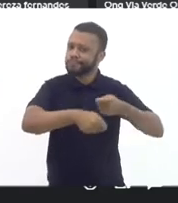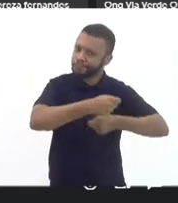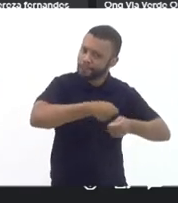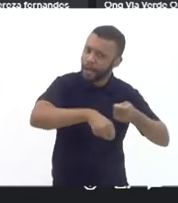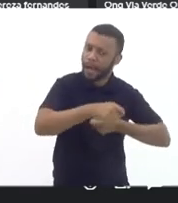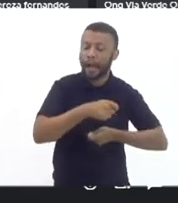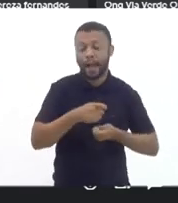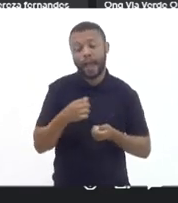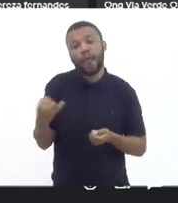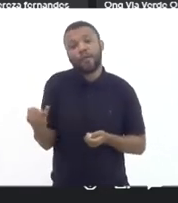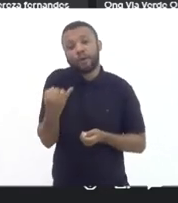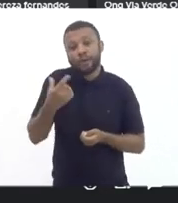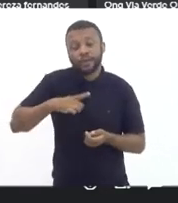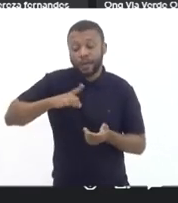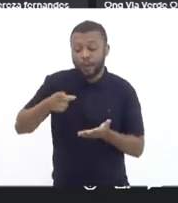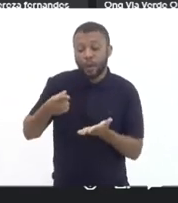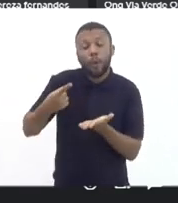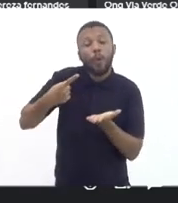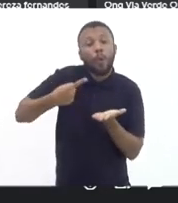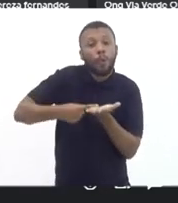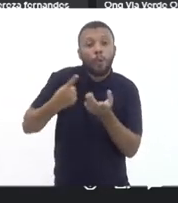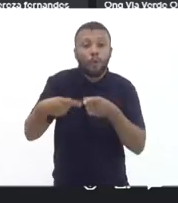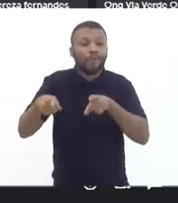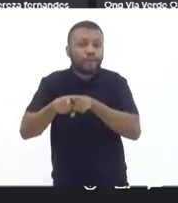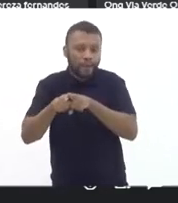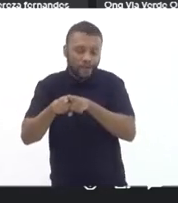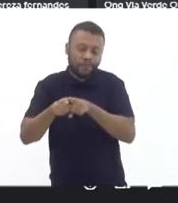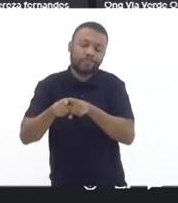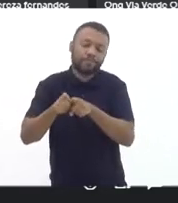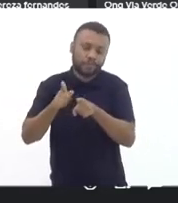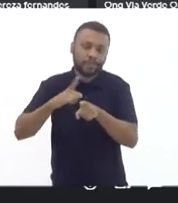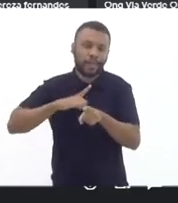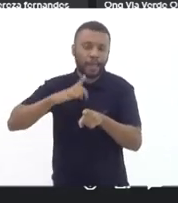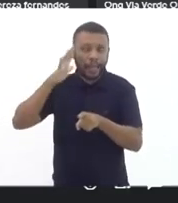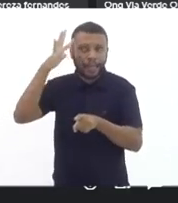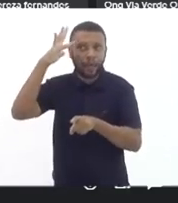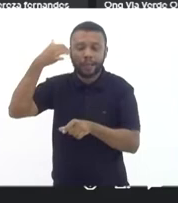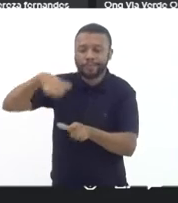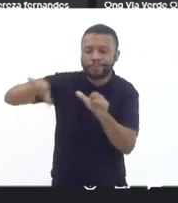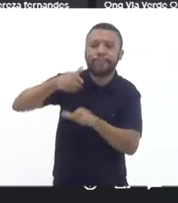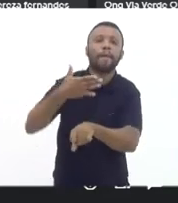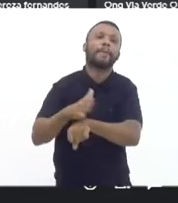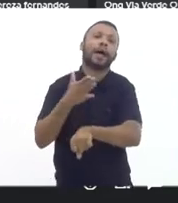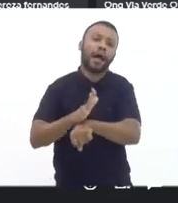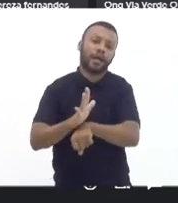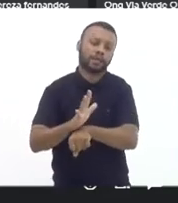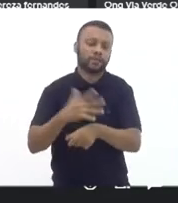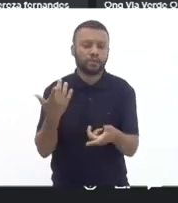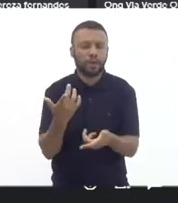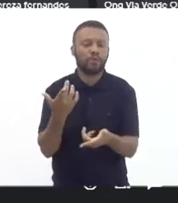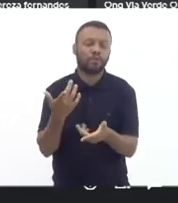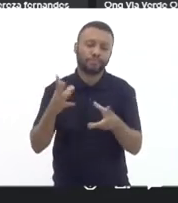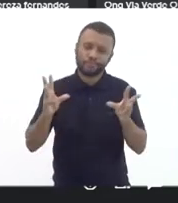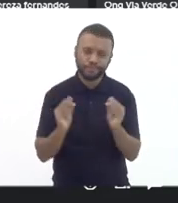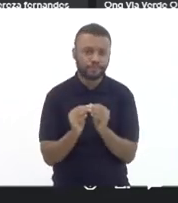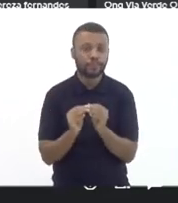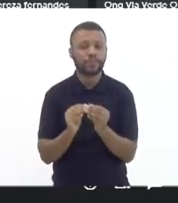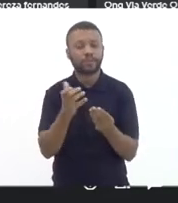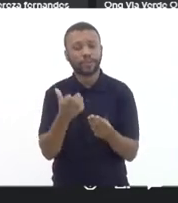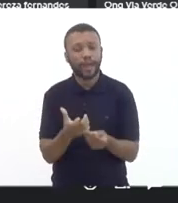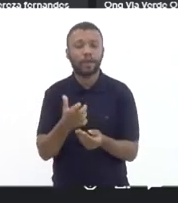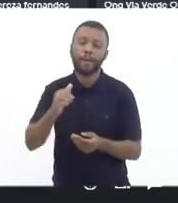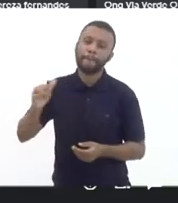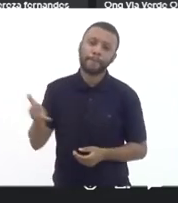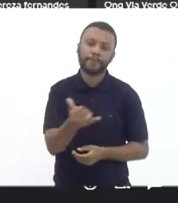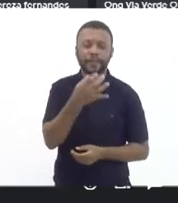do papel. Enfim, já falei demais, estou aqui para ouvir também e aprender com vocês. É muito feliz de